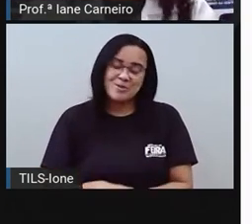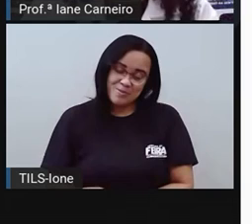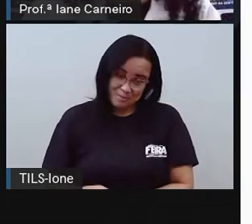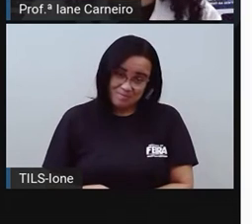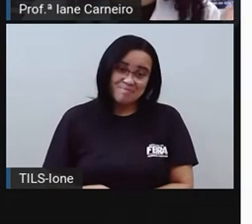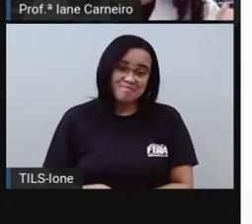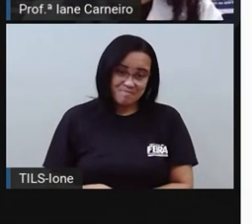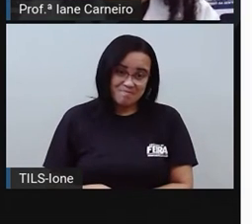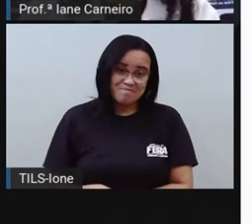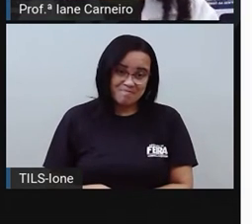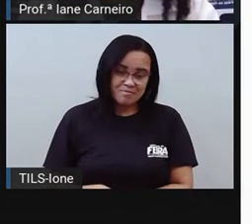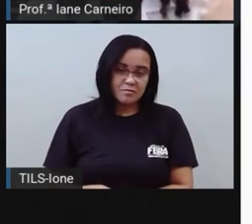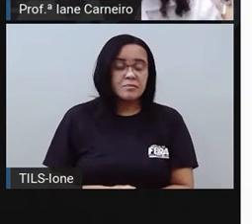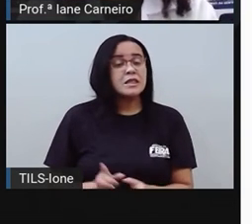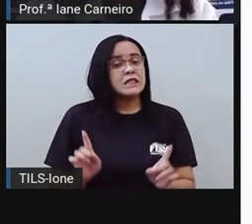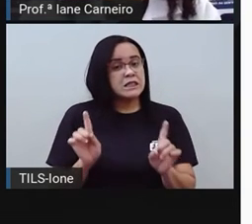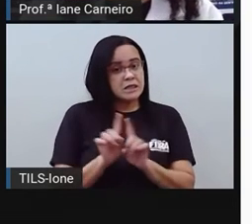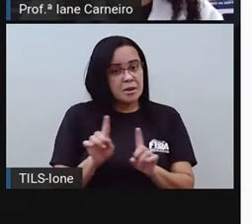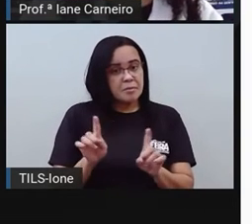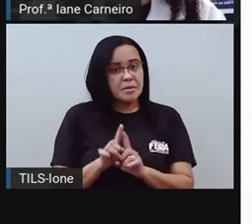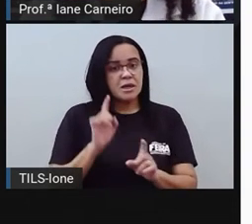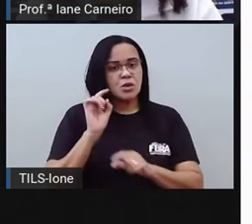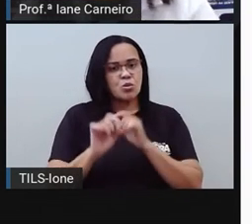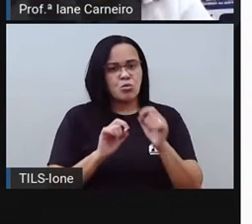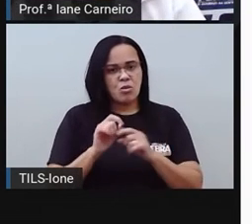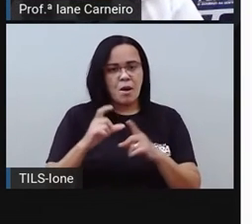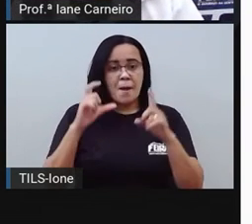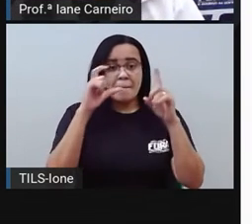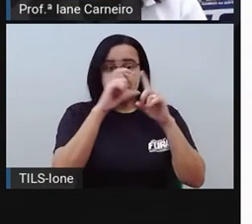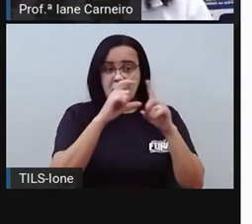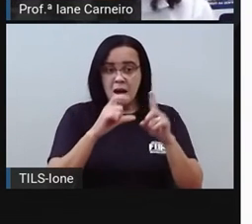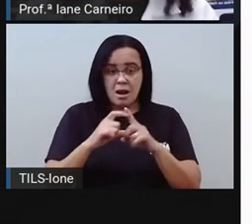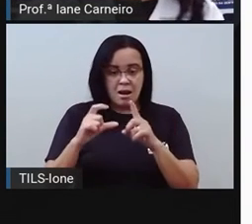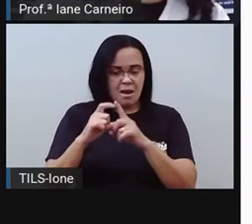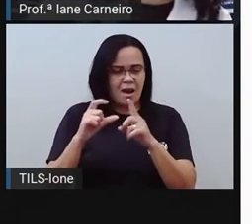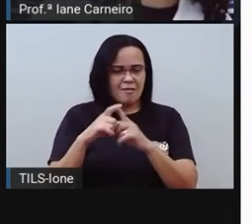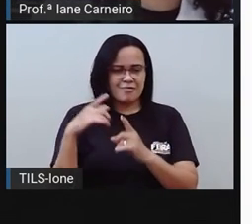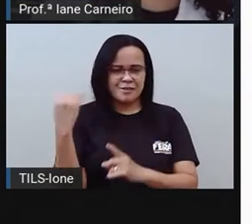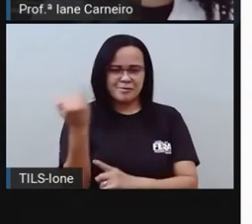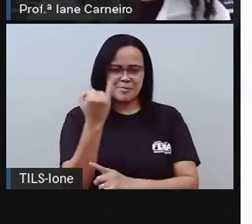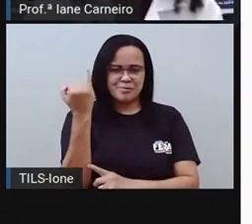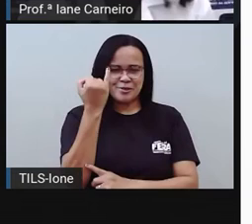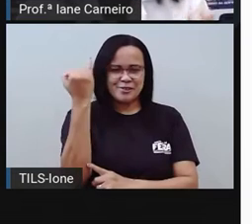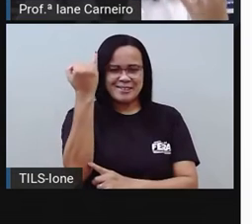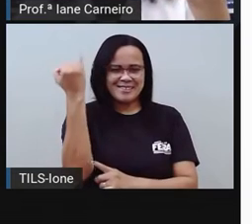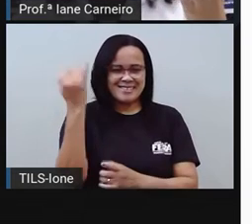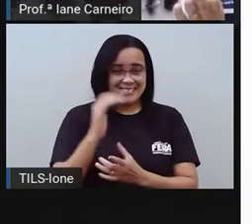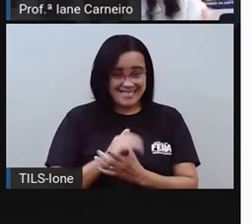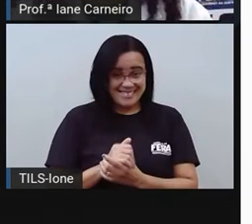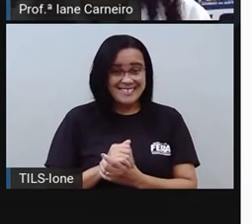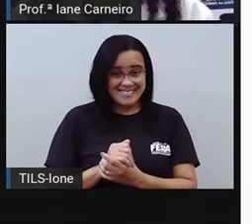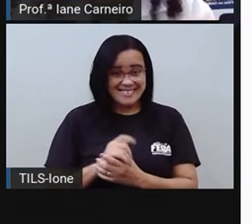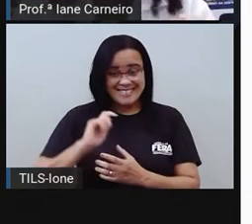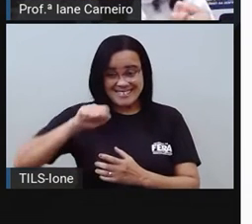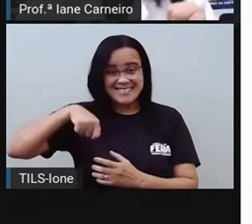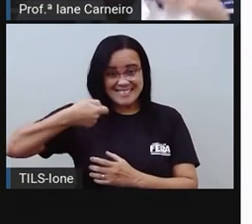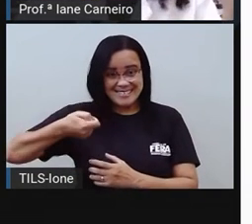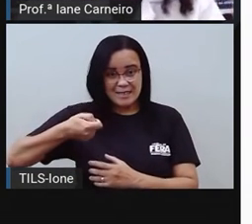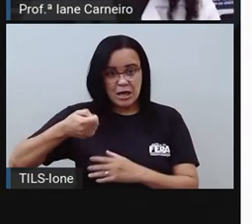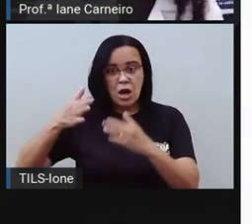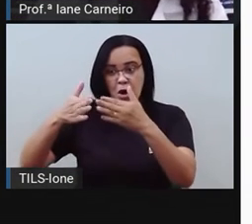pessoas falam, né, as pros falam, que são palavrinhas mágicas, que são por favor,